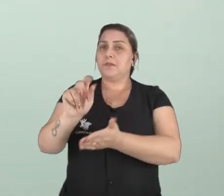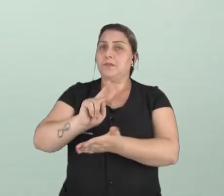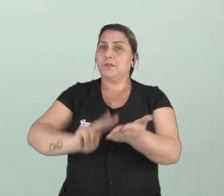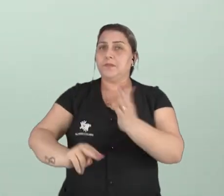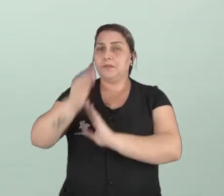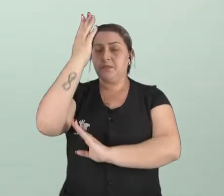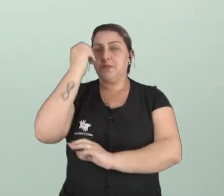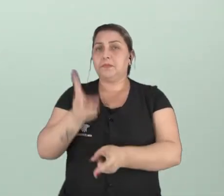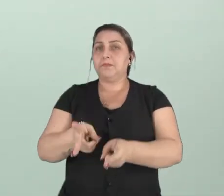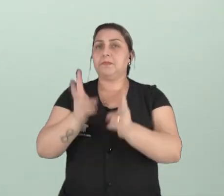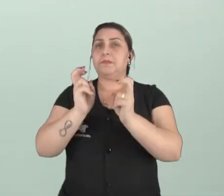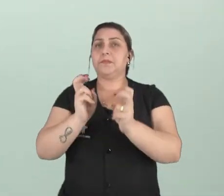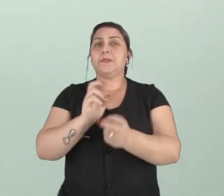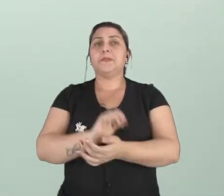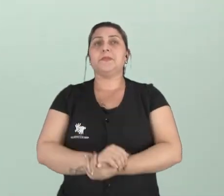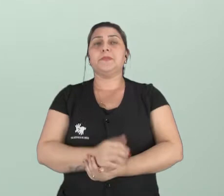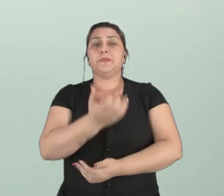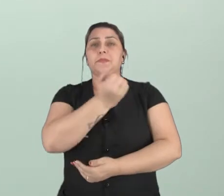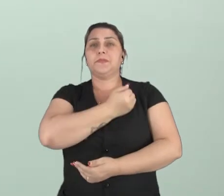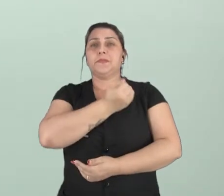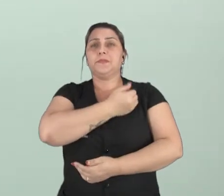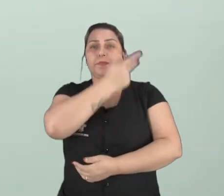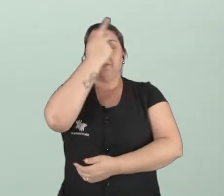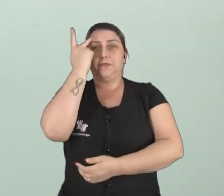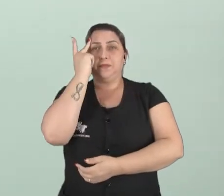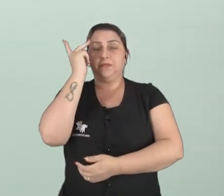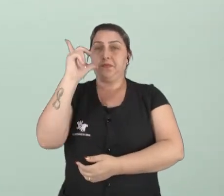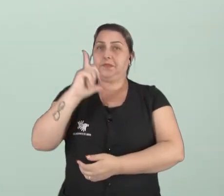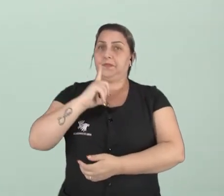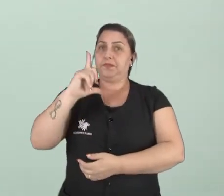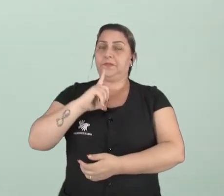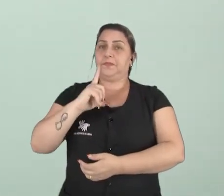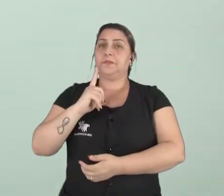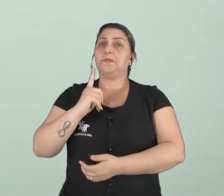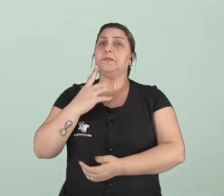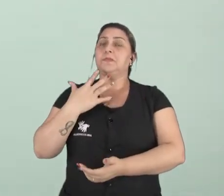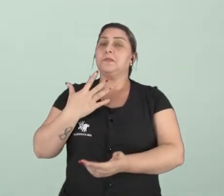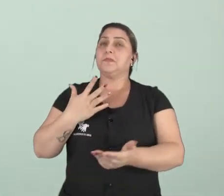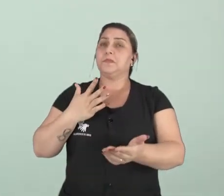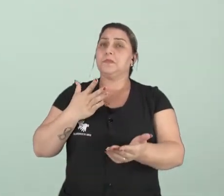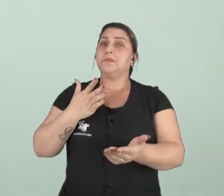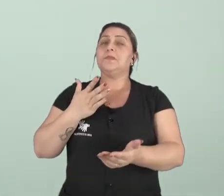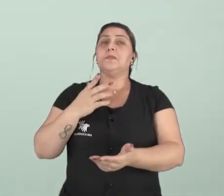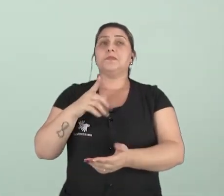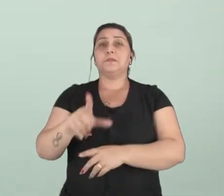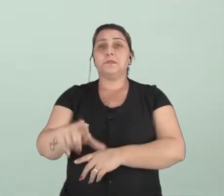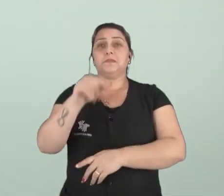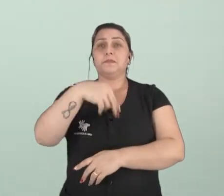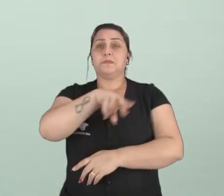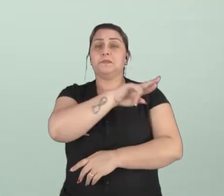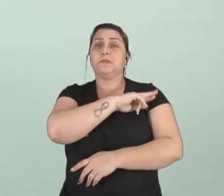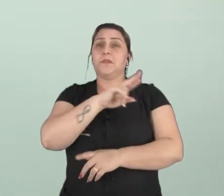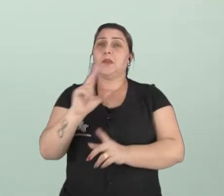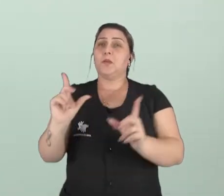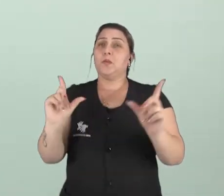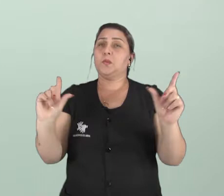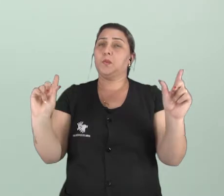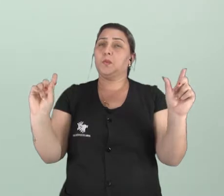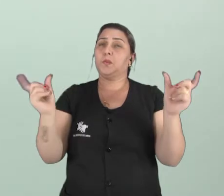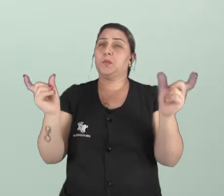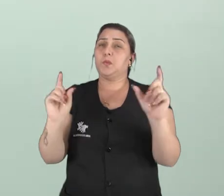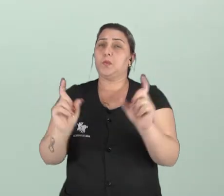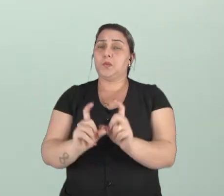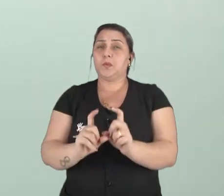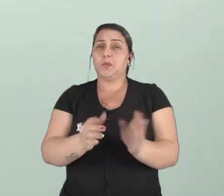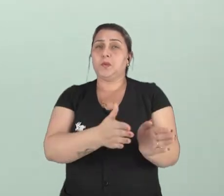vai perceber que o número de pessoas que tinham acesso, que escolhiam esses representantes, era um número bem reduzido